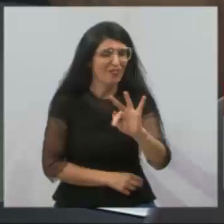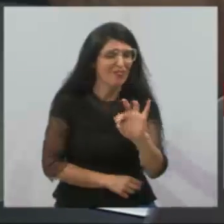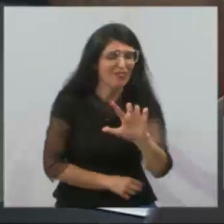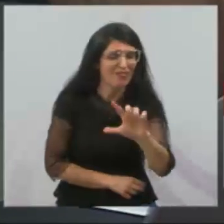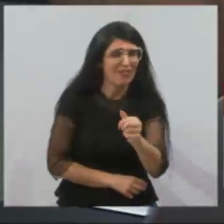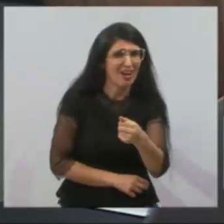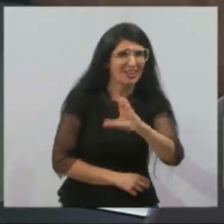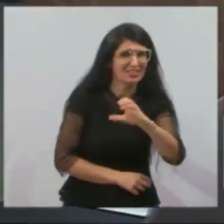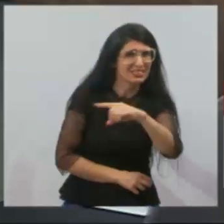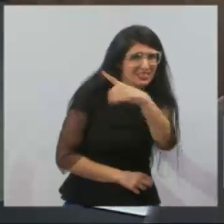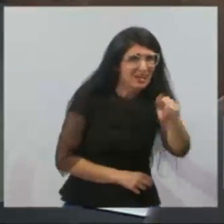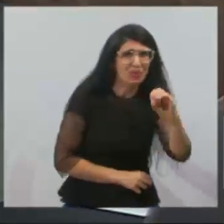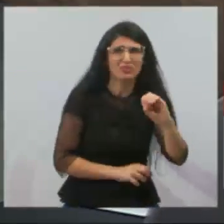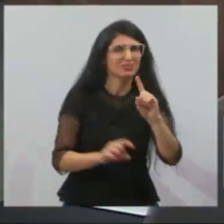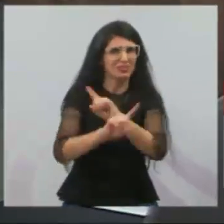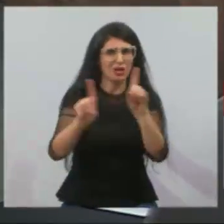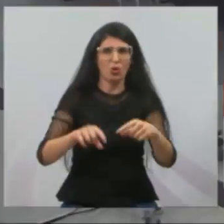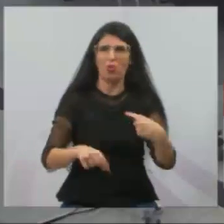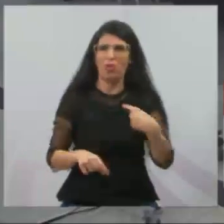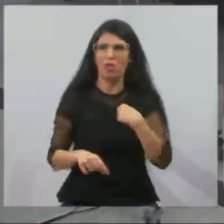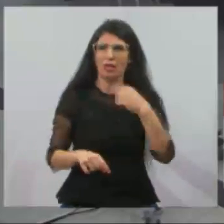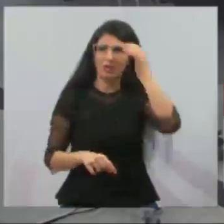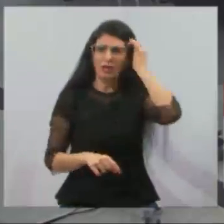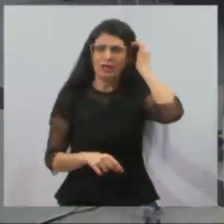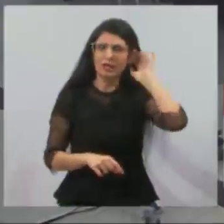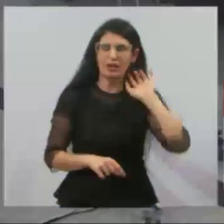servidor público.